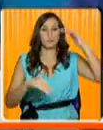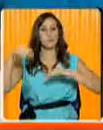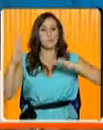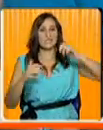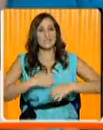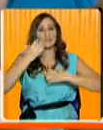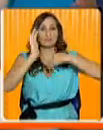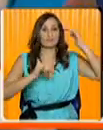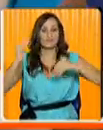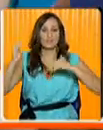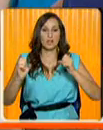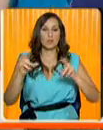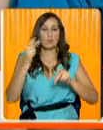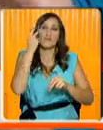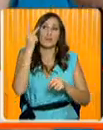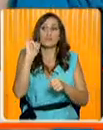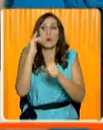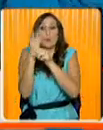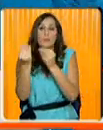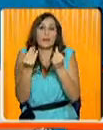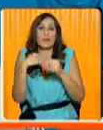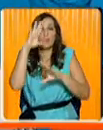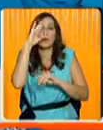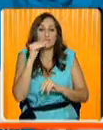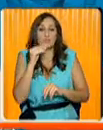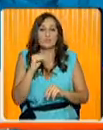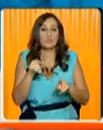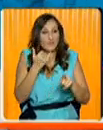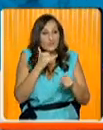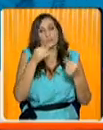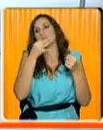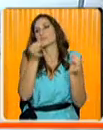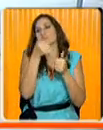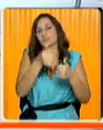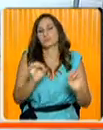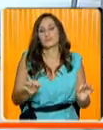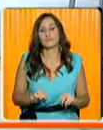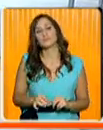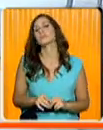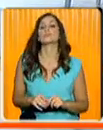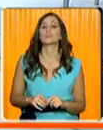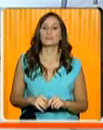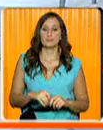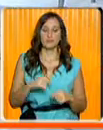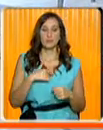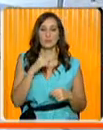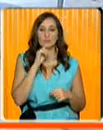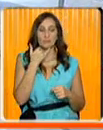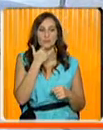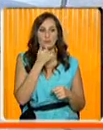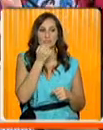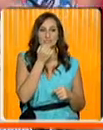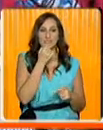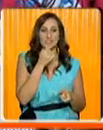montanha russa, não é? Nós nunca vivemos de outra maneira, como não, é que a gente pois sabe? É isso, eu só queria ser, são felizes, ótimo. E quando estão tristes, nós não perguntamos, ficam chateadas. Quando estão contentes